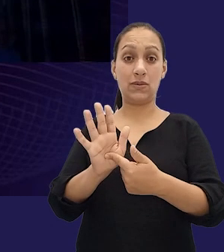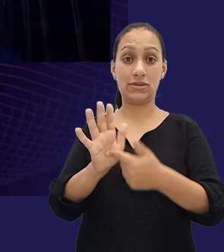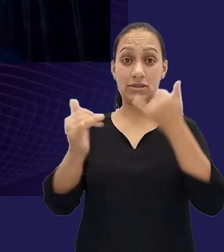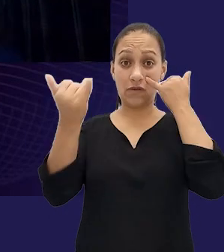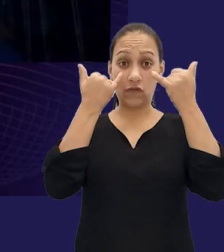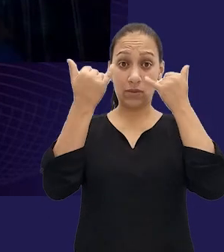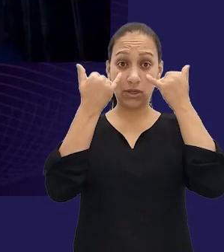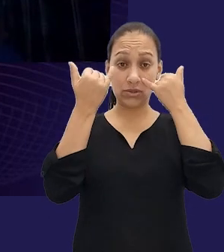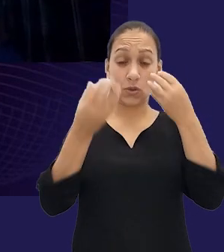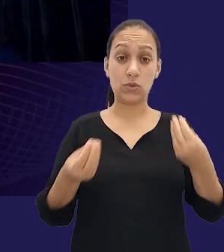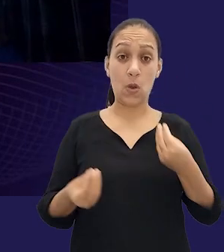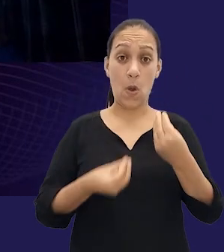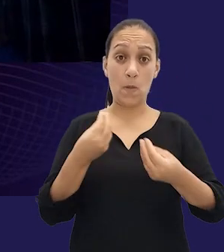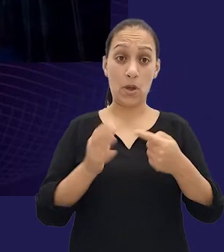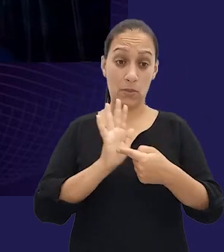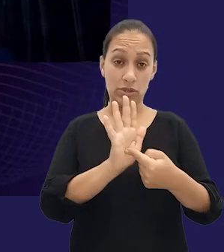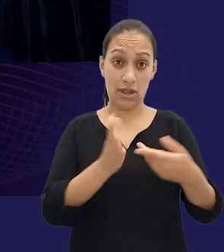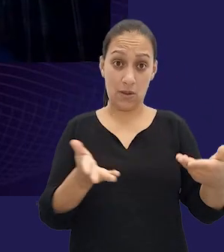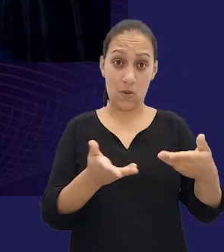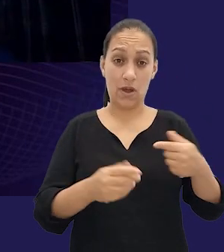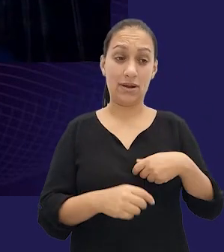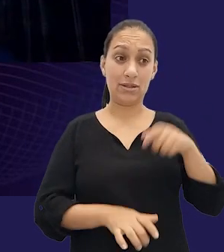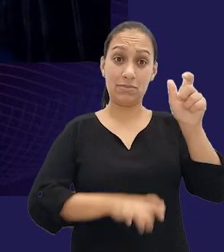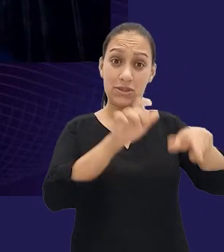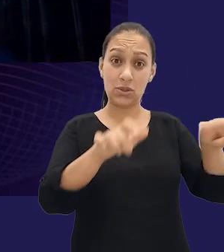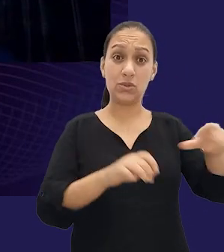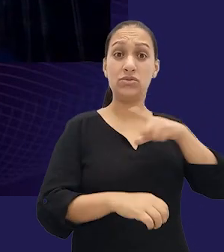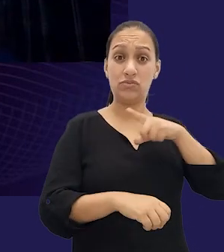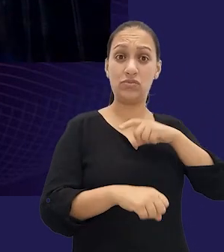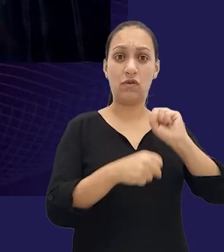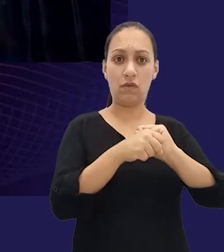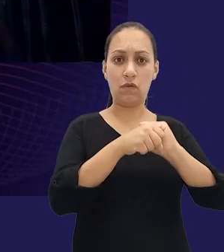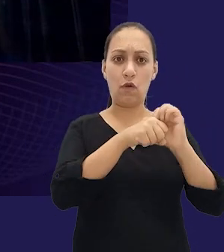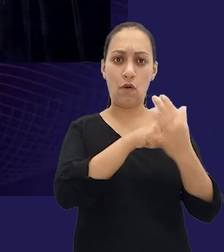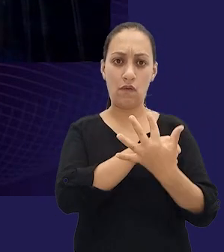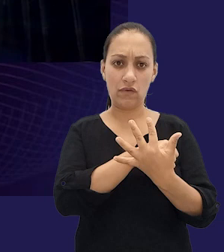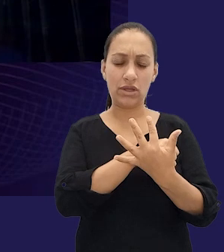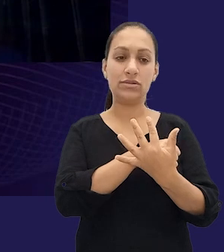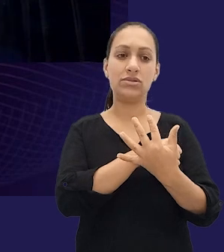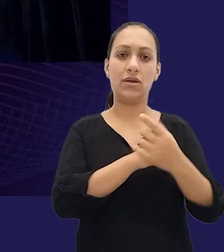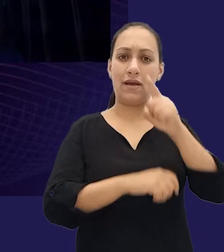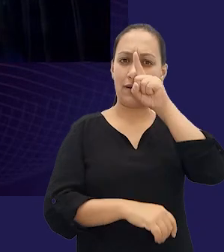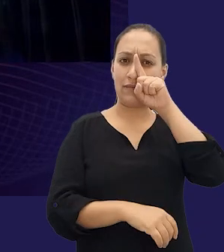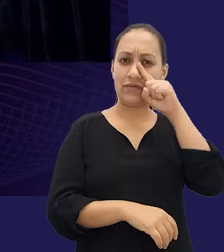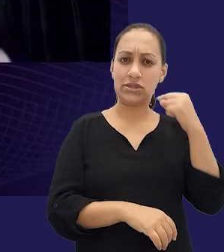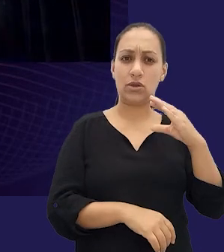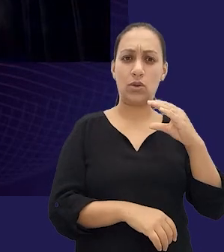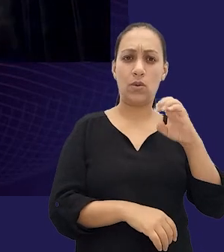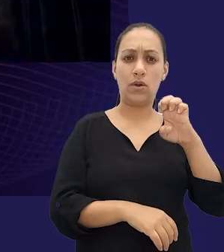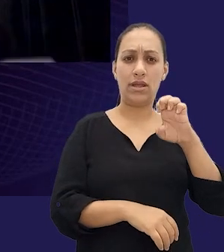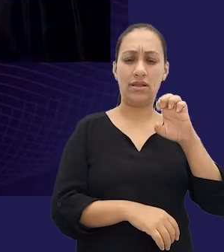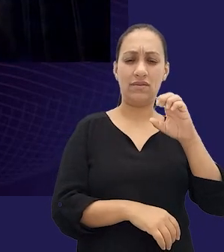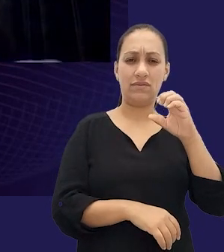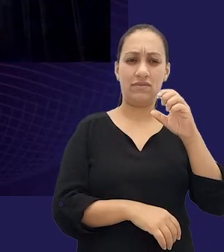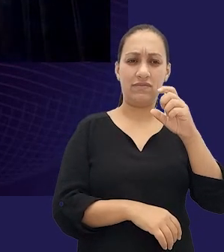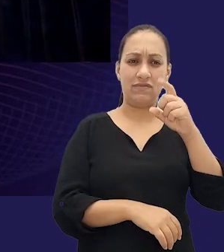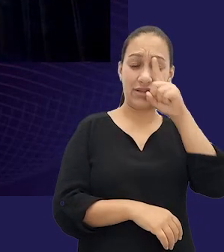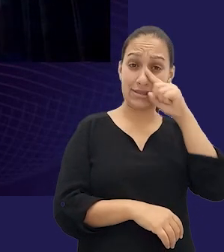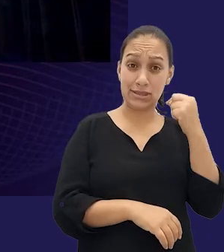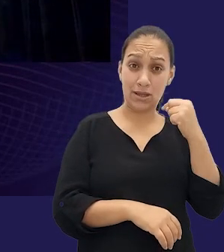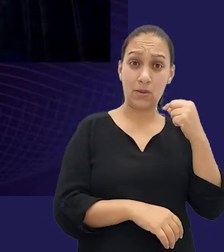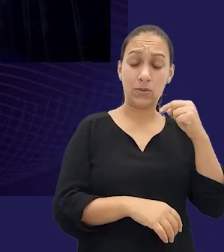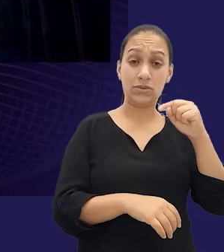mostrei, né, de que nas condições em que os pacientes tinham Covid, a co-infecção bacteriana, ou mesmo uma infecção